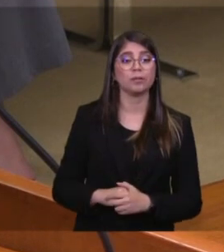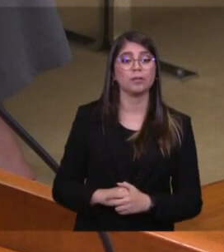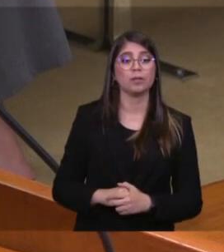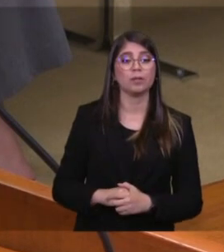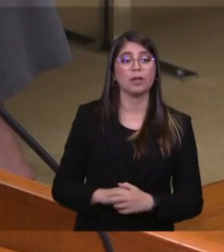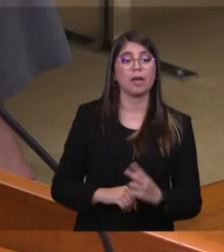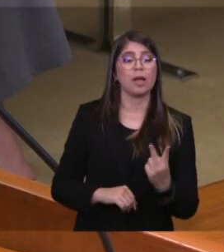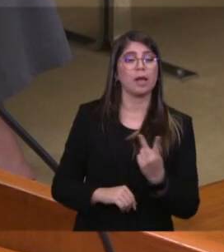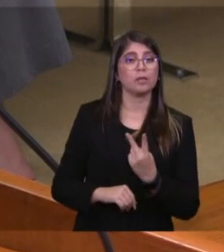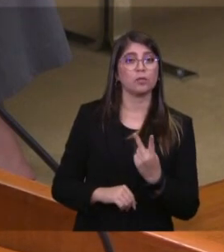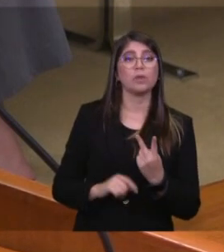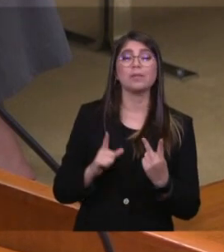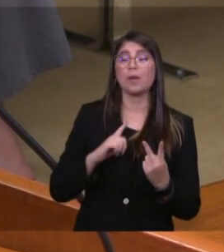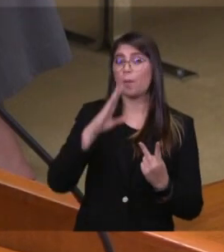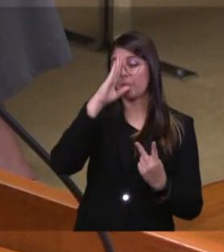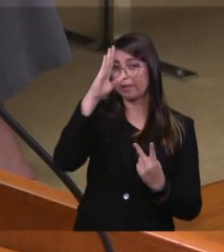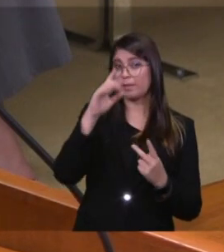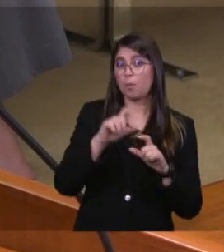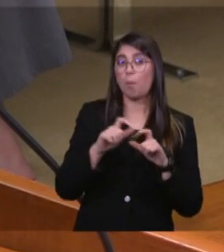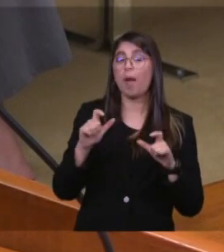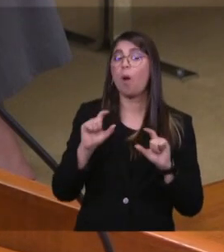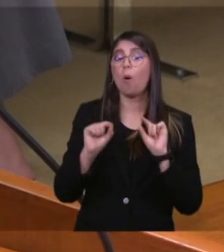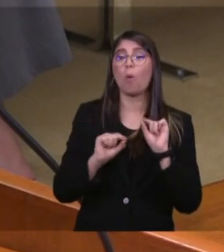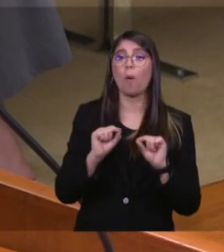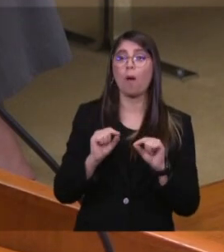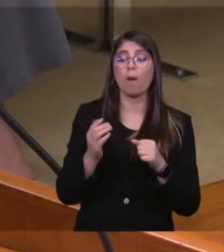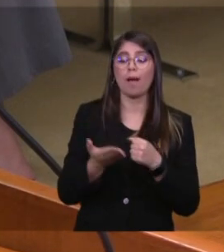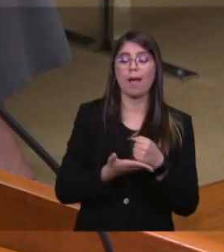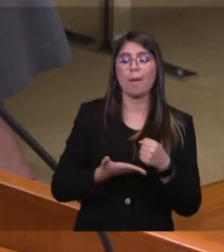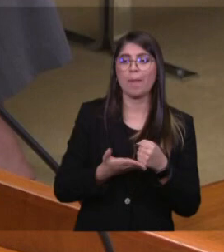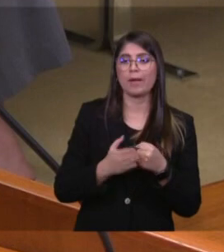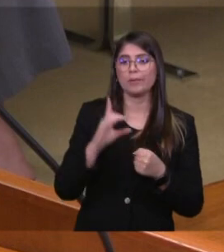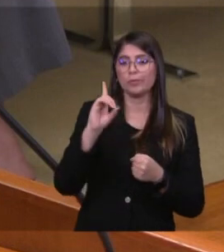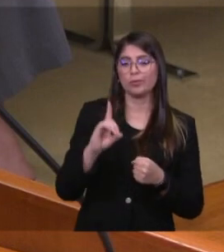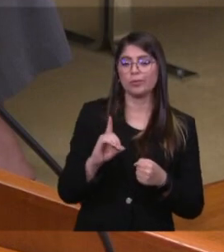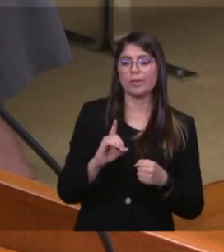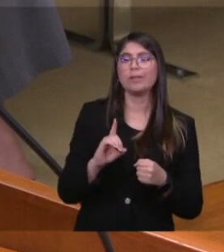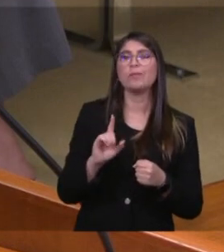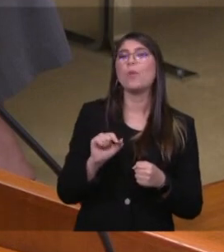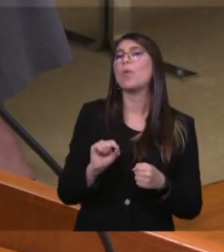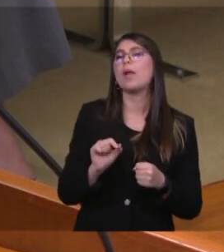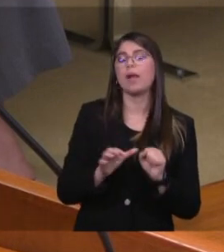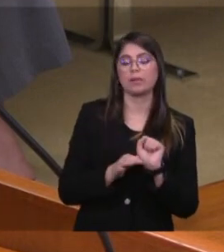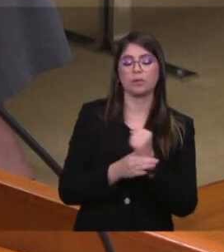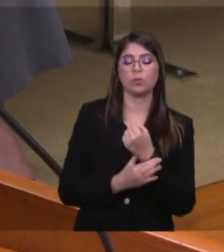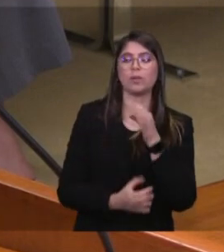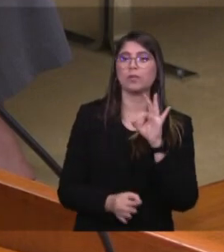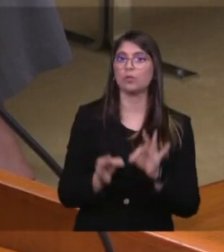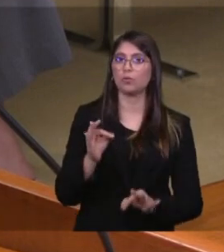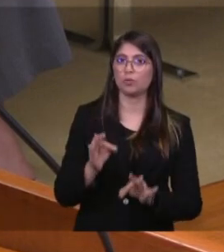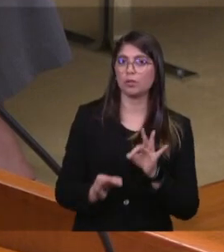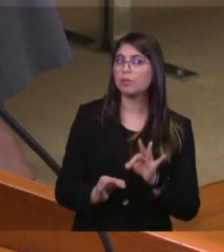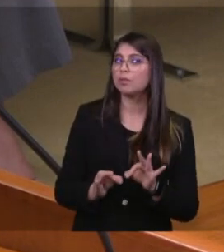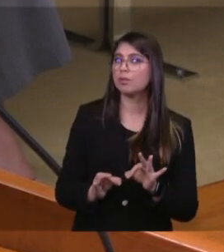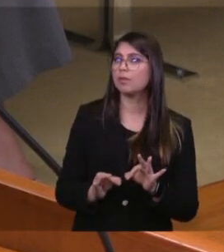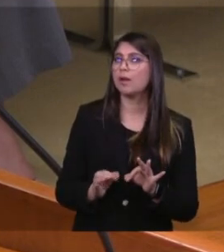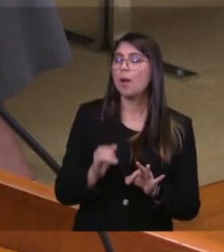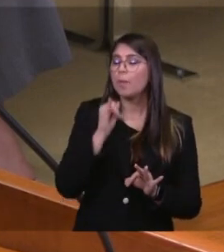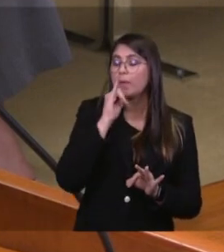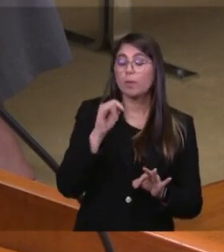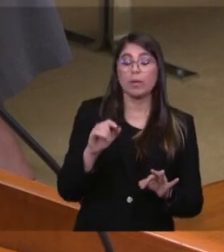ela visa resguardar um princípio maior, que é uma das bases do Estado Democrático de Direito, que é a nossa segurança jurídica. É permitir que ninguém